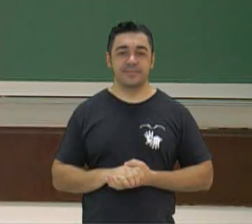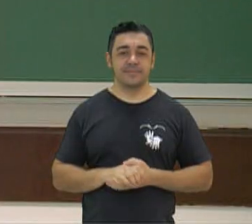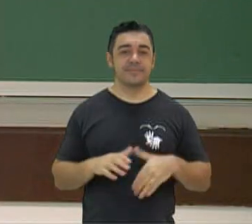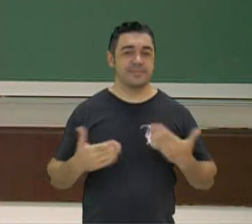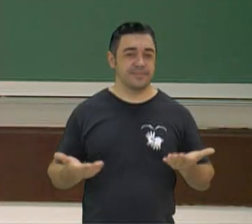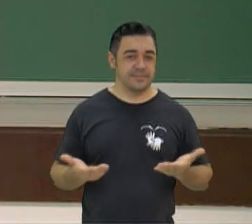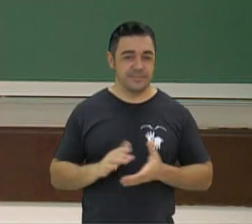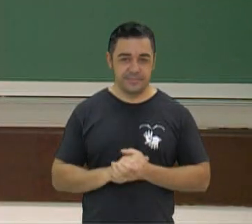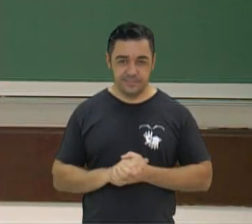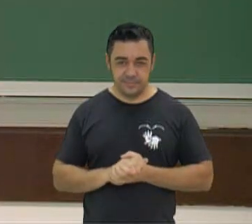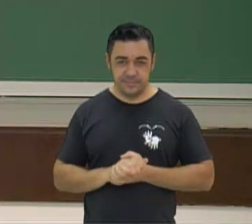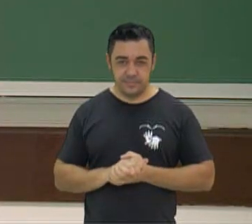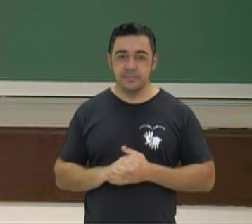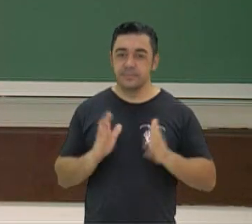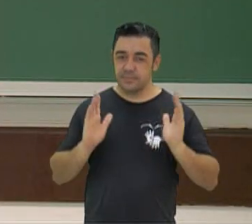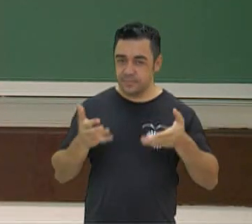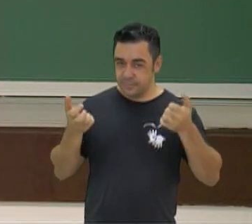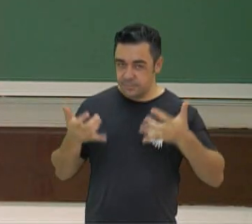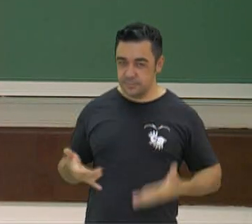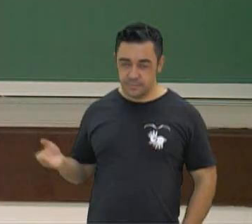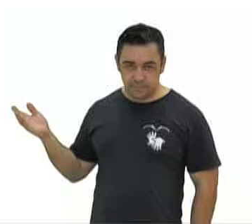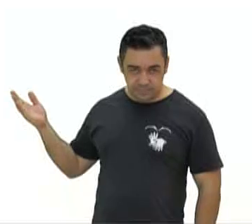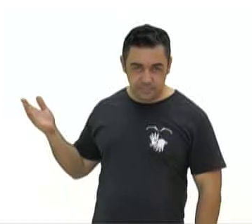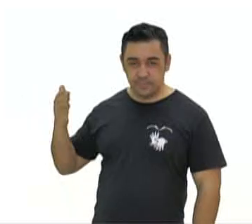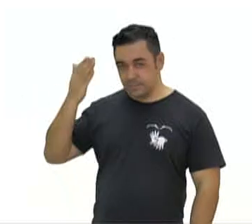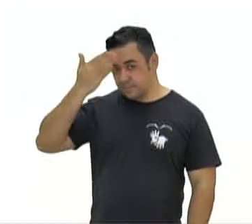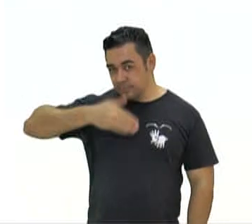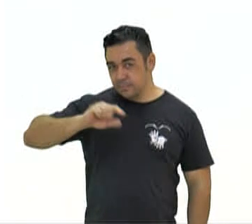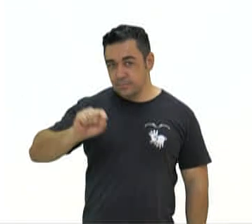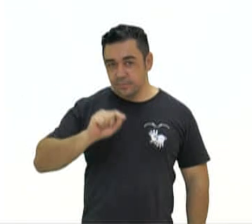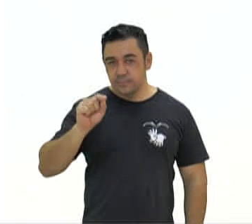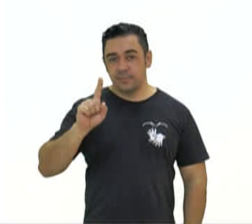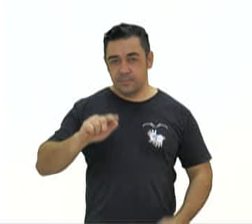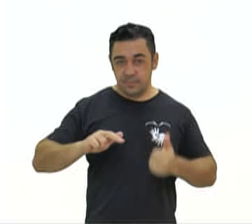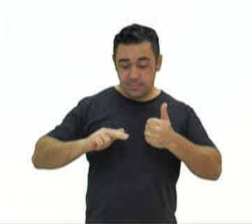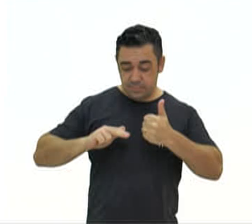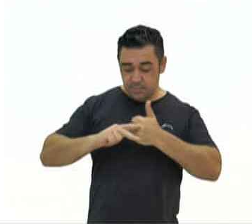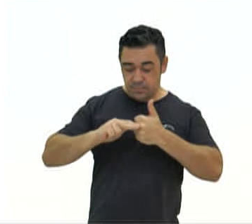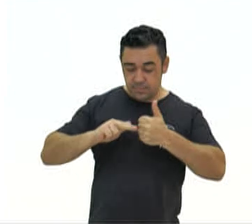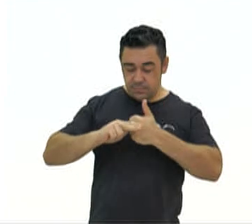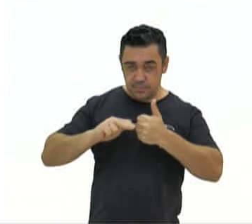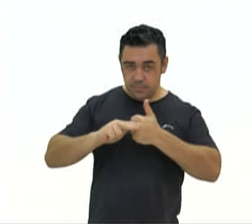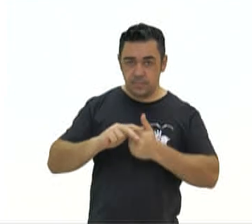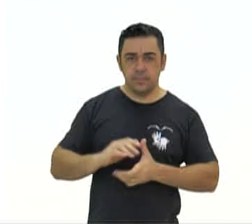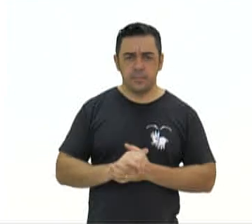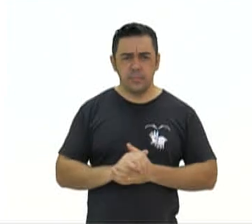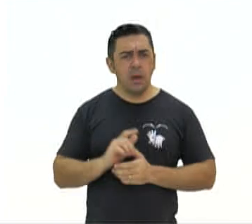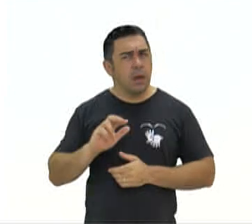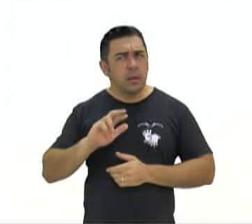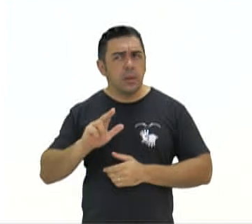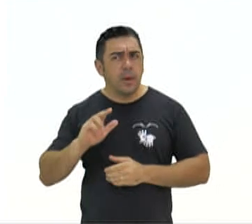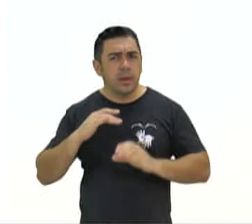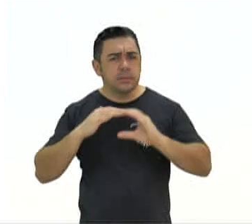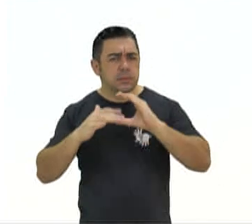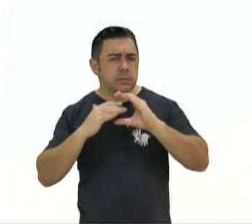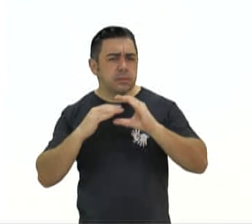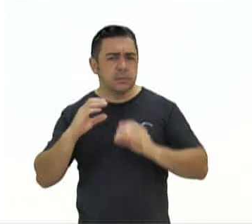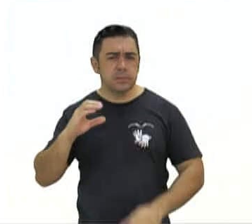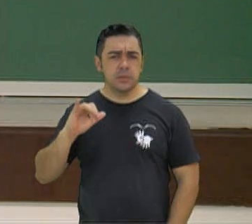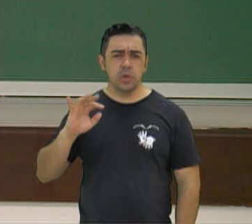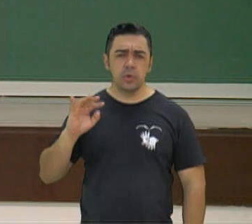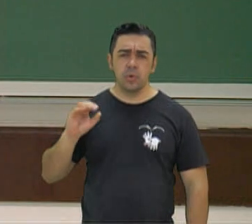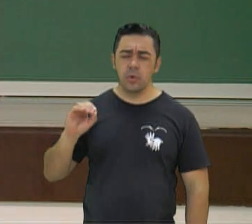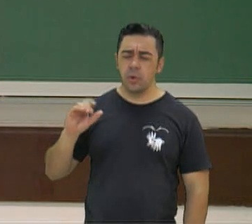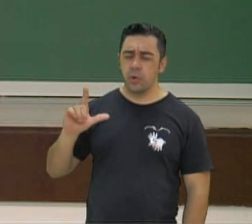E aí, gente? A gente acabou de falar também, né? É uma evidência o quê? Bioquímica. Ah, professora, não pode ser citológica? A gente até pode considerar, mas ela está mais